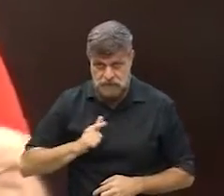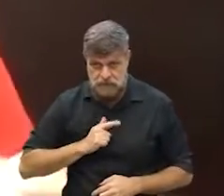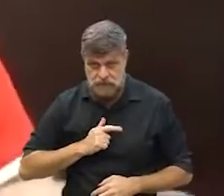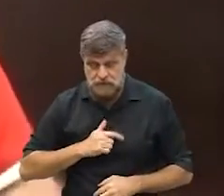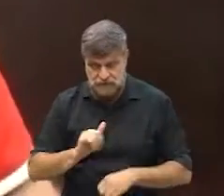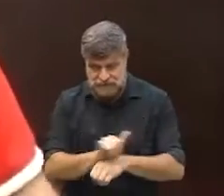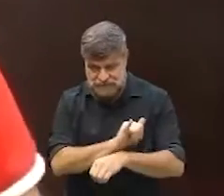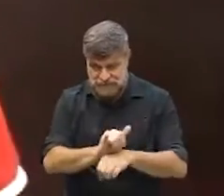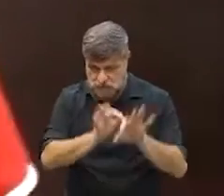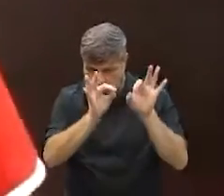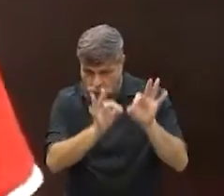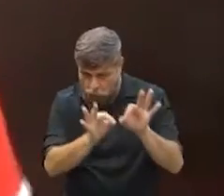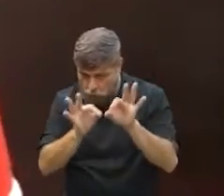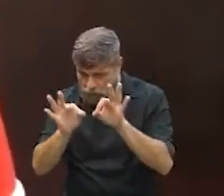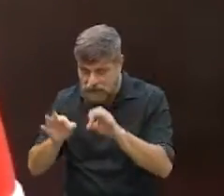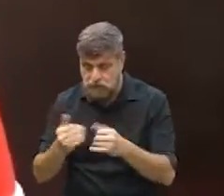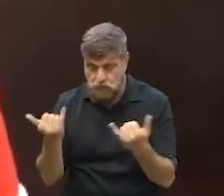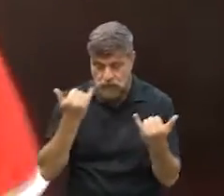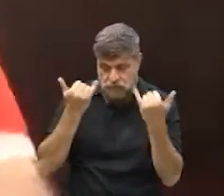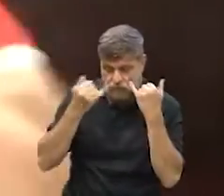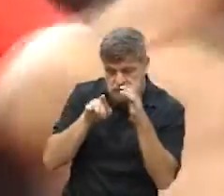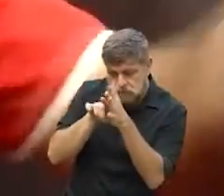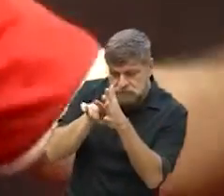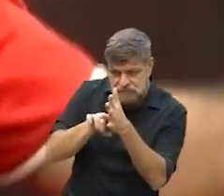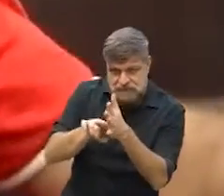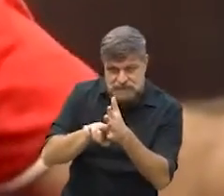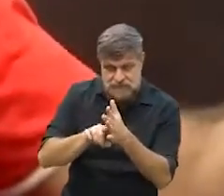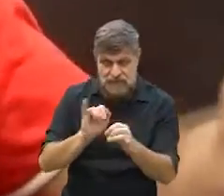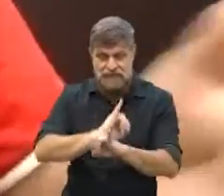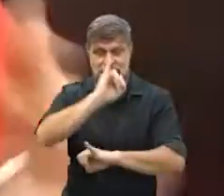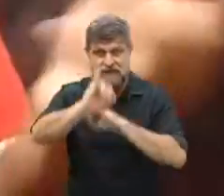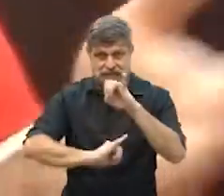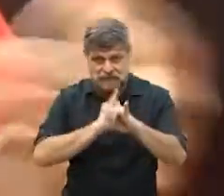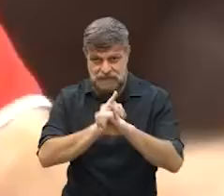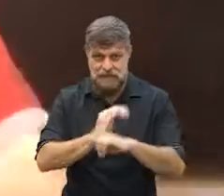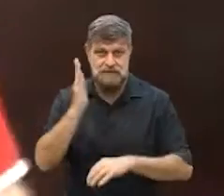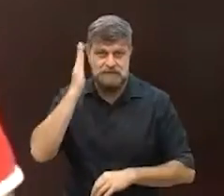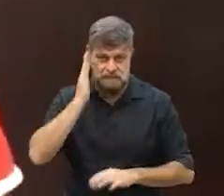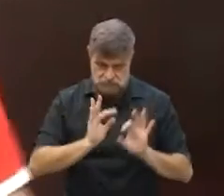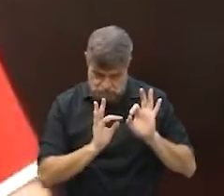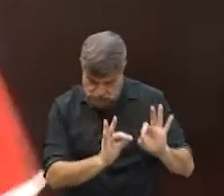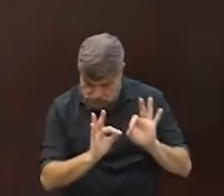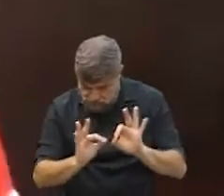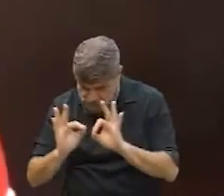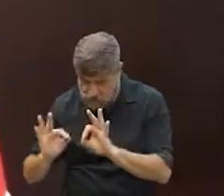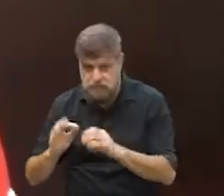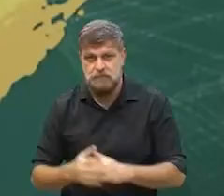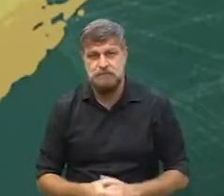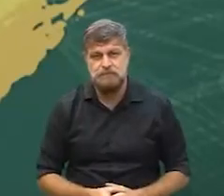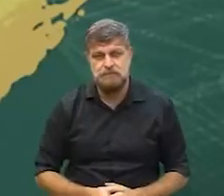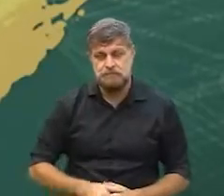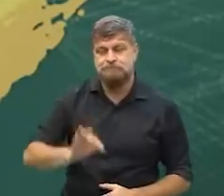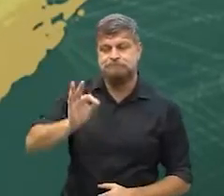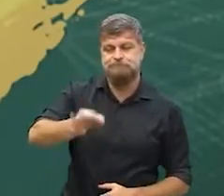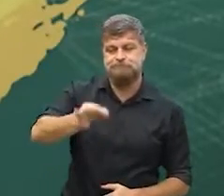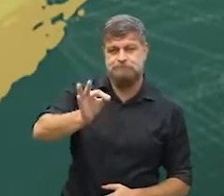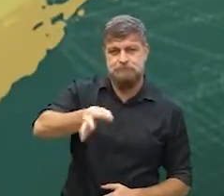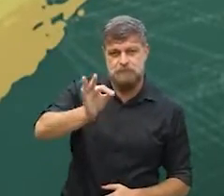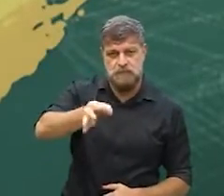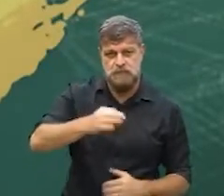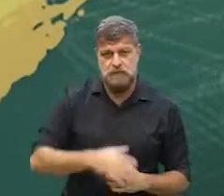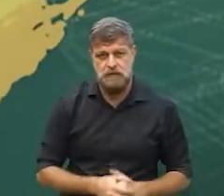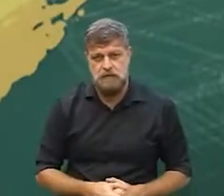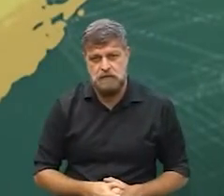meios confiáveis de você buscar essa informação, seja na própria internet, para saber se ela procede ou não. É